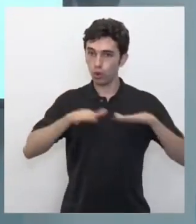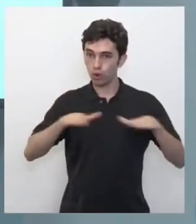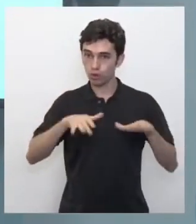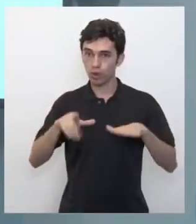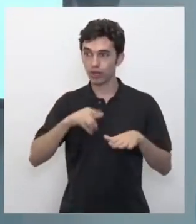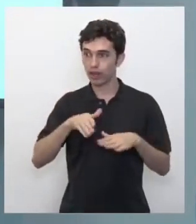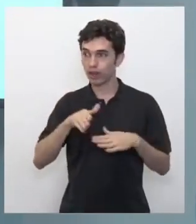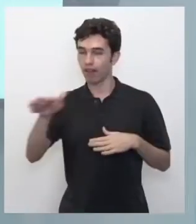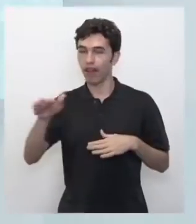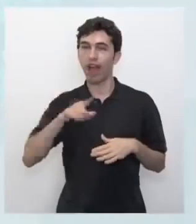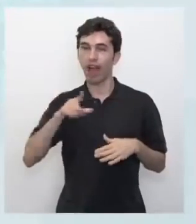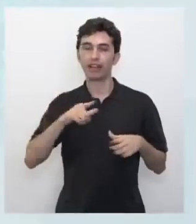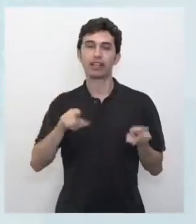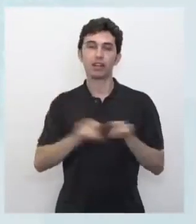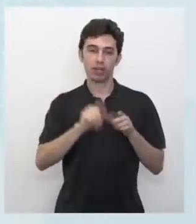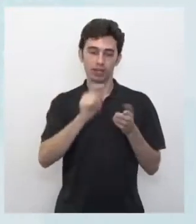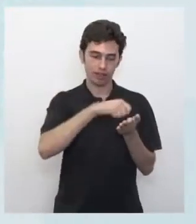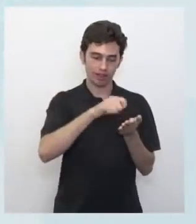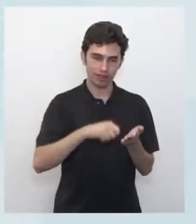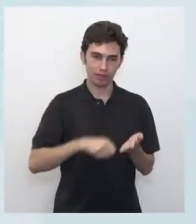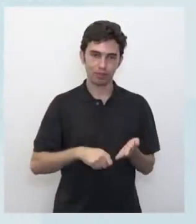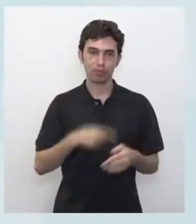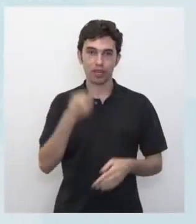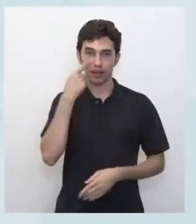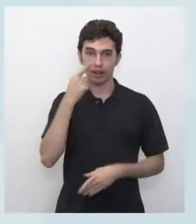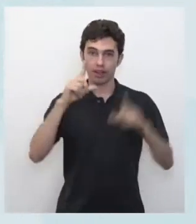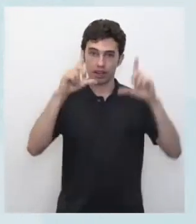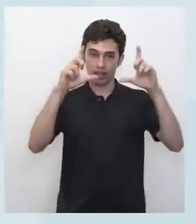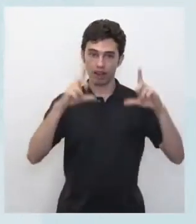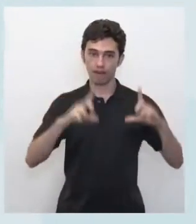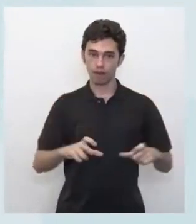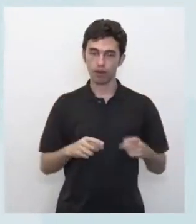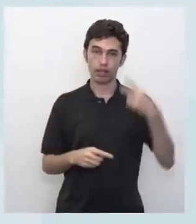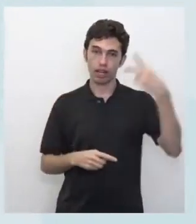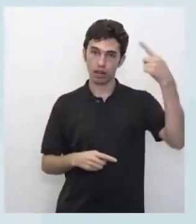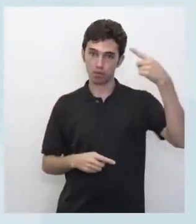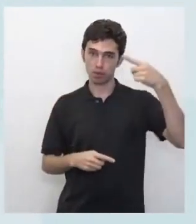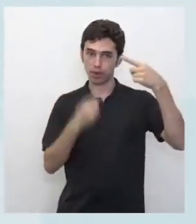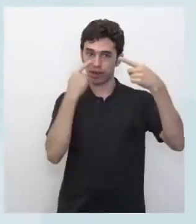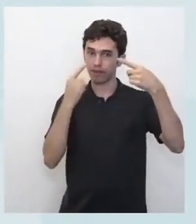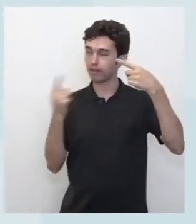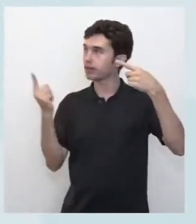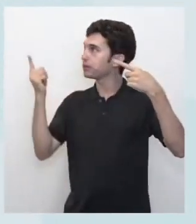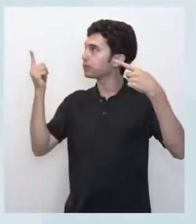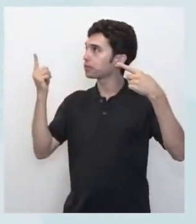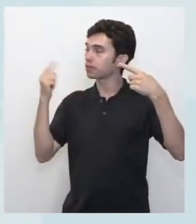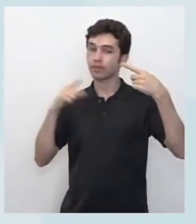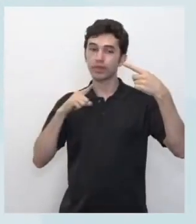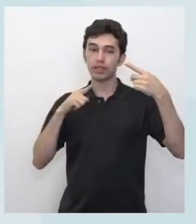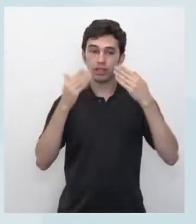seguir. Olha só. Nós estamos vendo duas imagens aí, ó. Na imagem de cima, vocês veem, né,